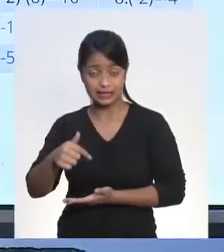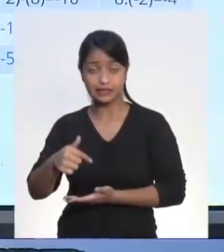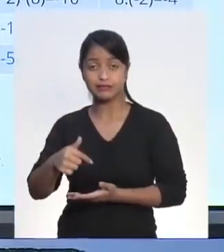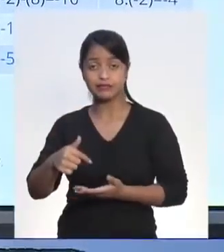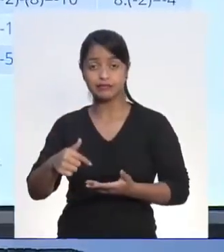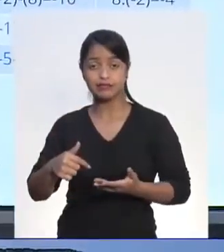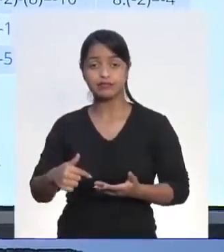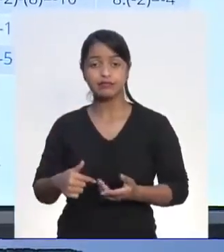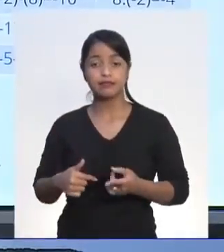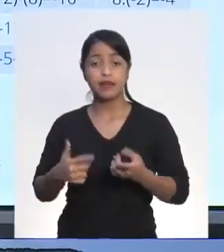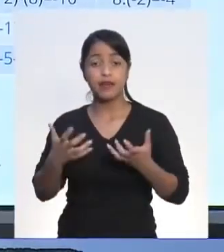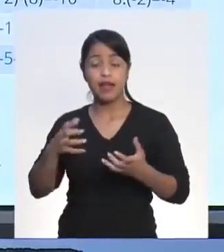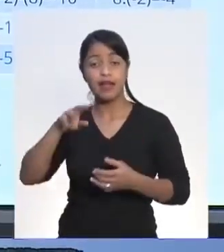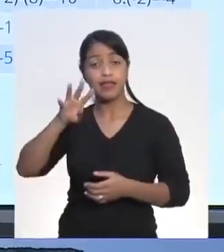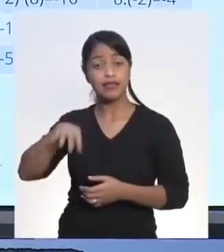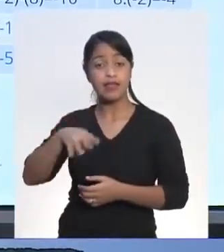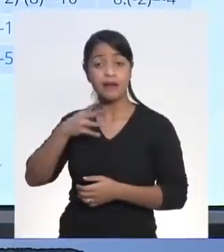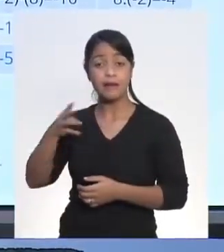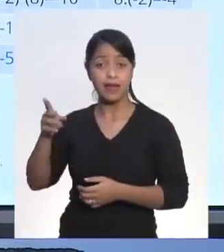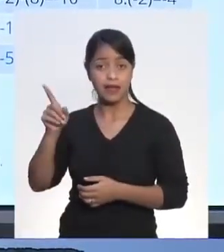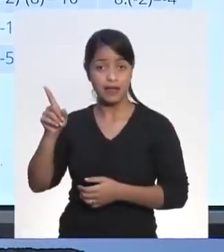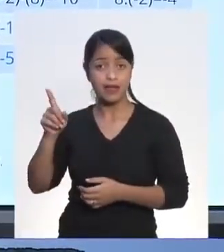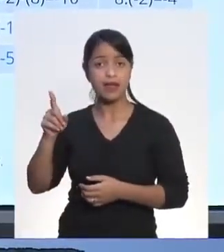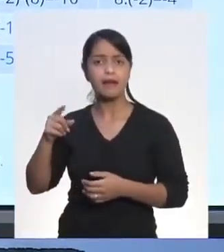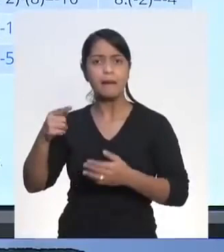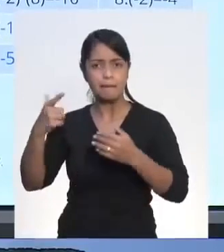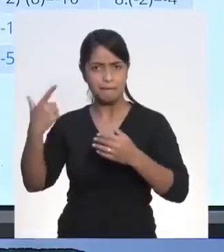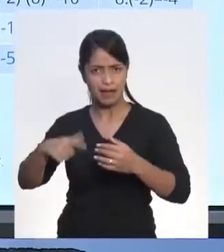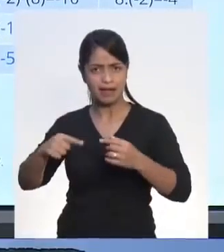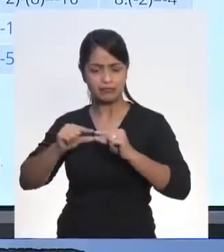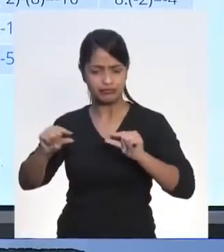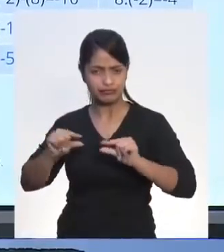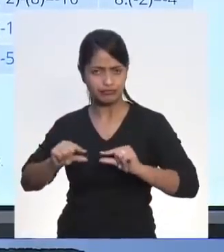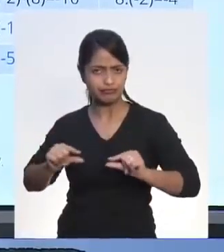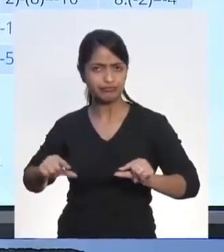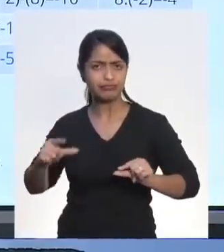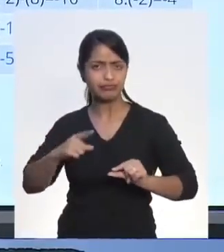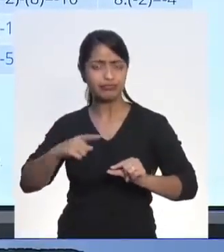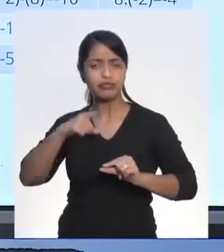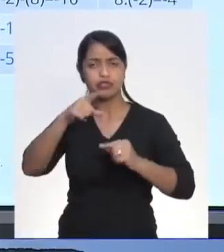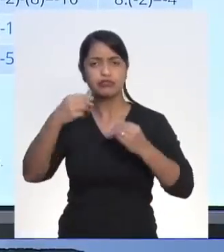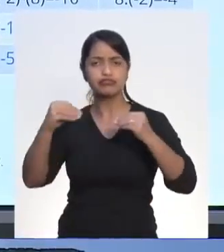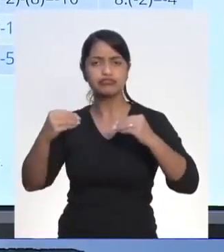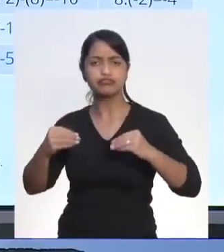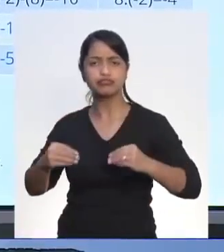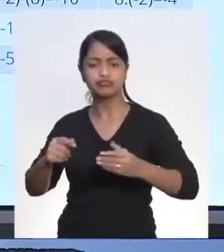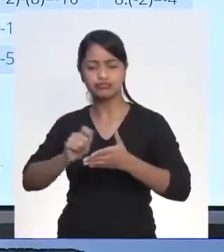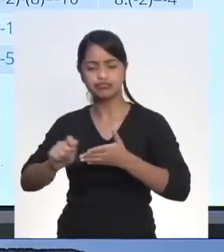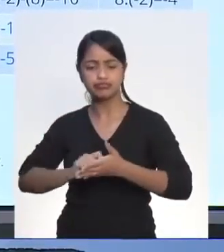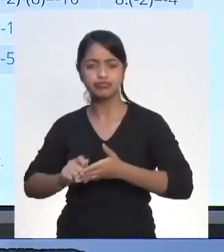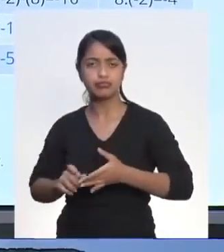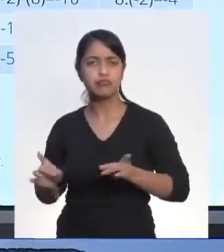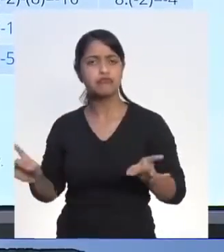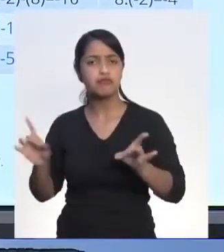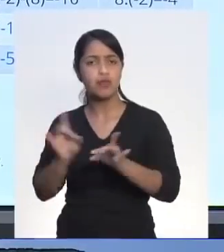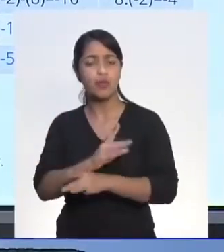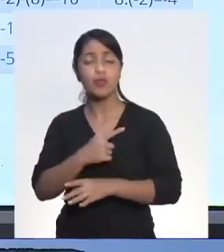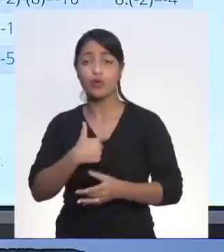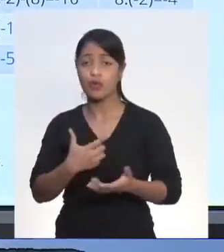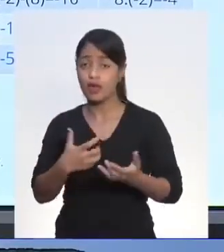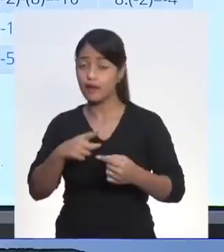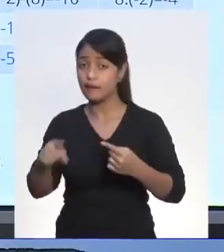caderno do aluno, eu quero essa tabela aí, ela tem mais linhas, né? Eu quero essa tabela preenchida, hein? Então,